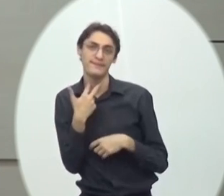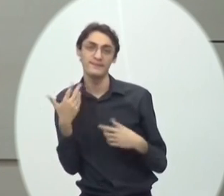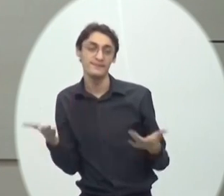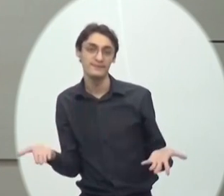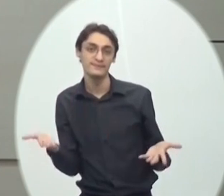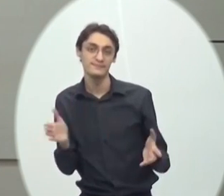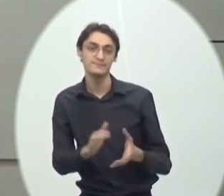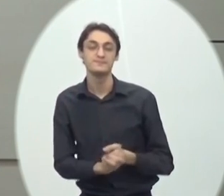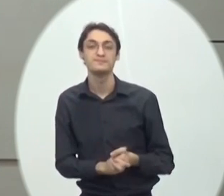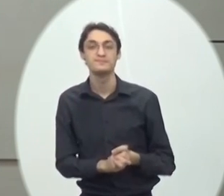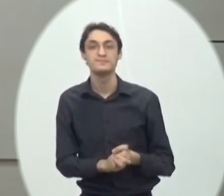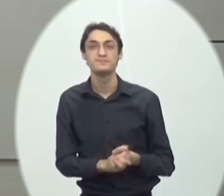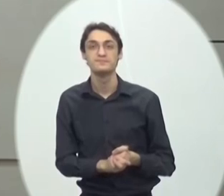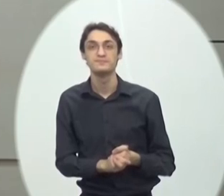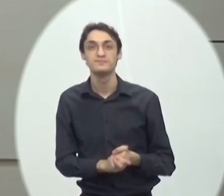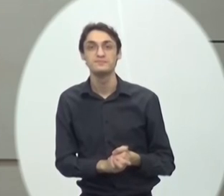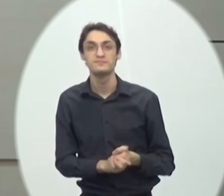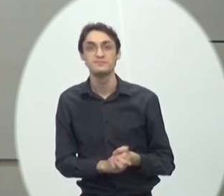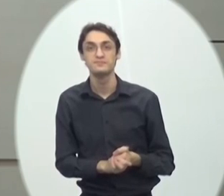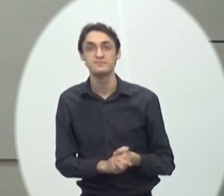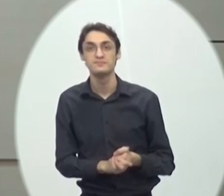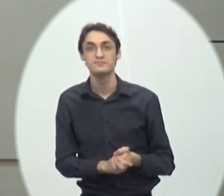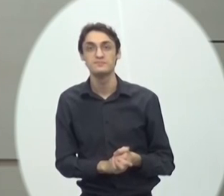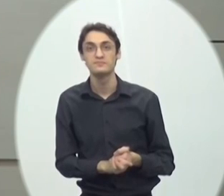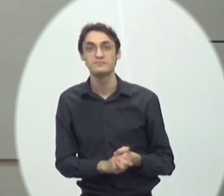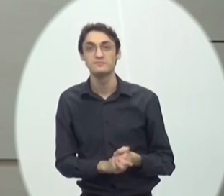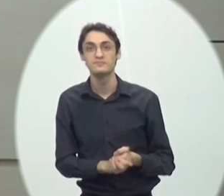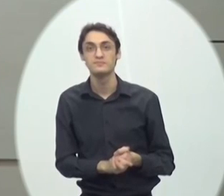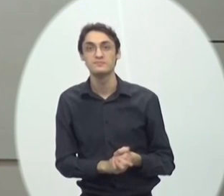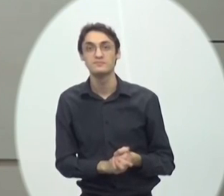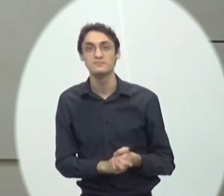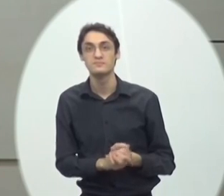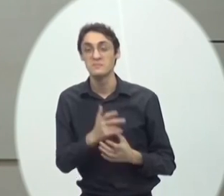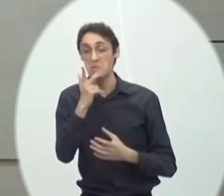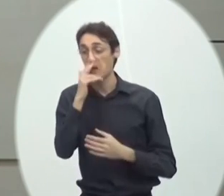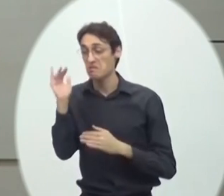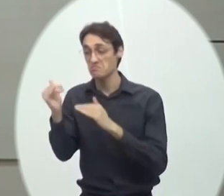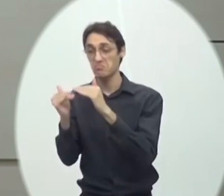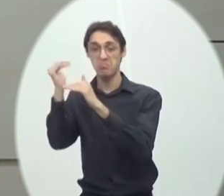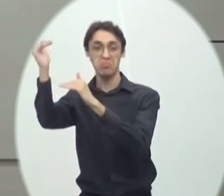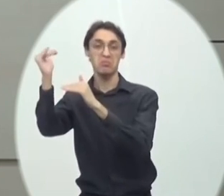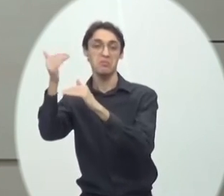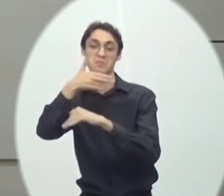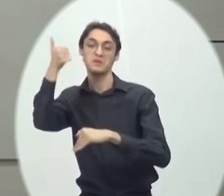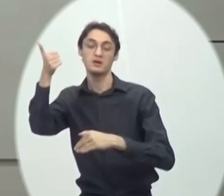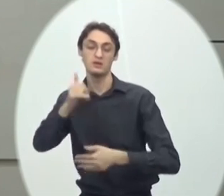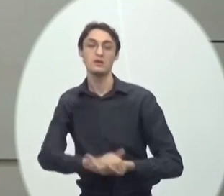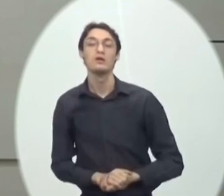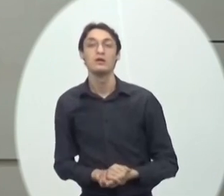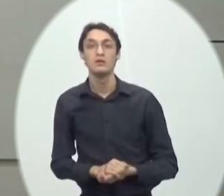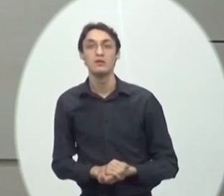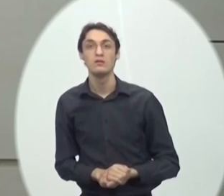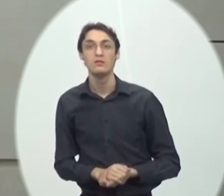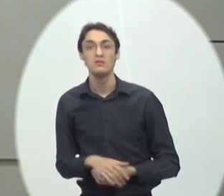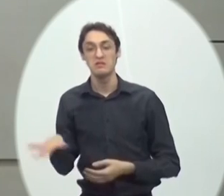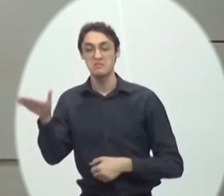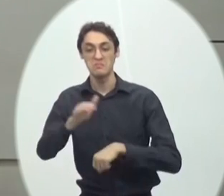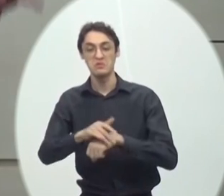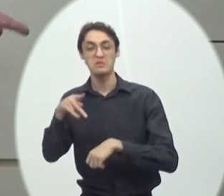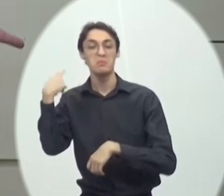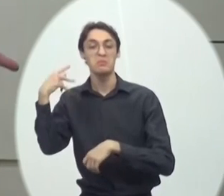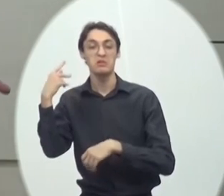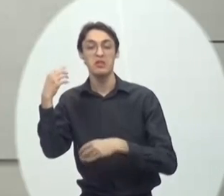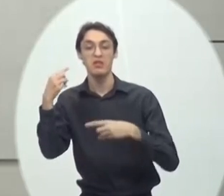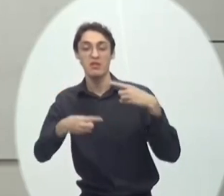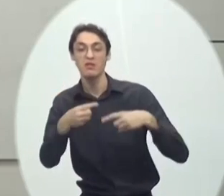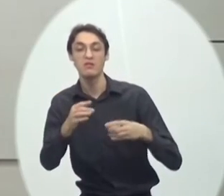Celesc hoje parece que eles são a outro nível. Eles dizem que não querem fazer política, mas eles não querem